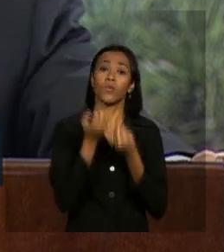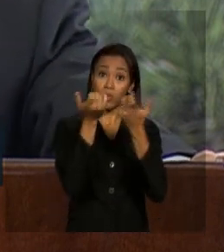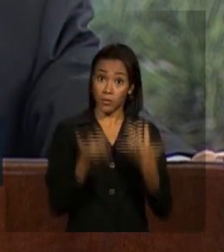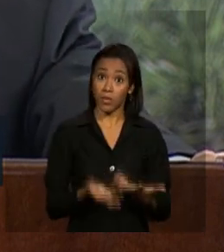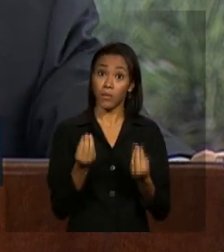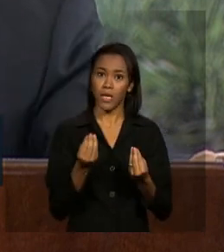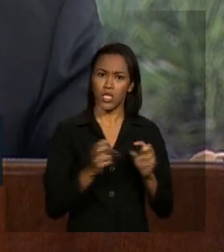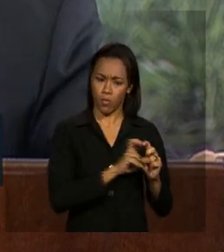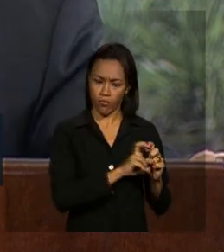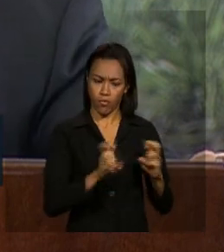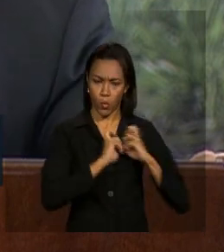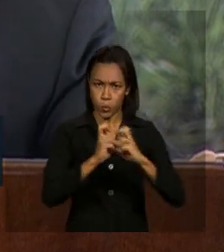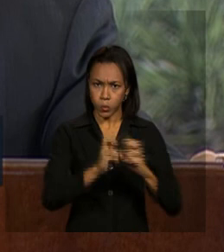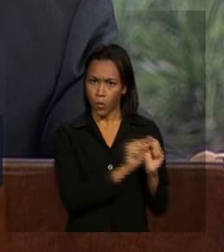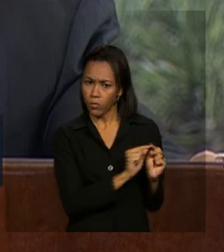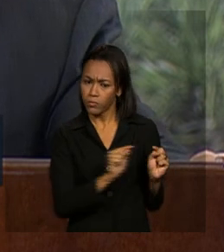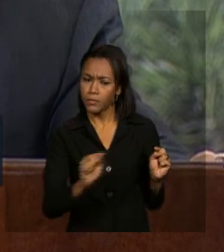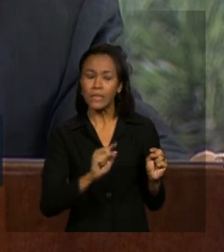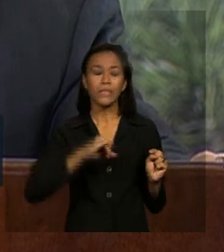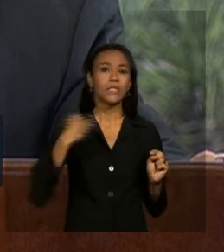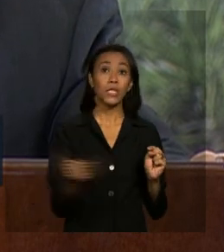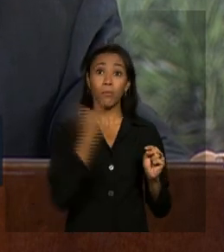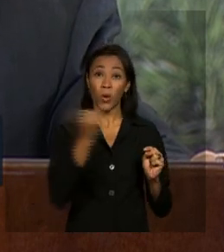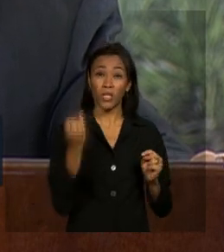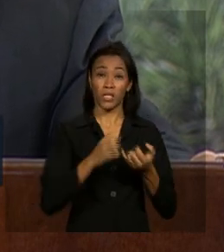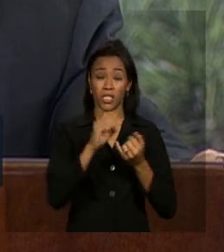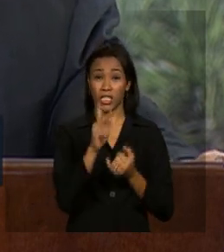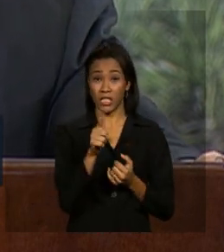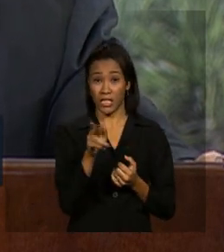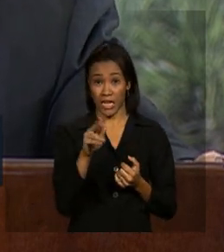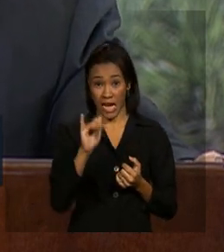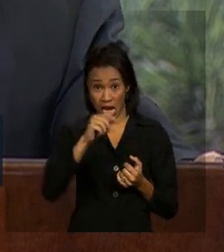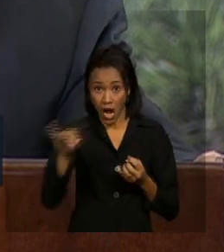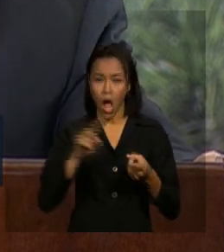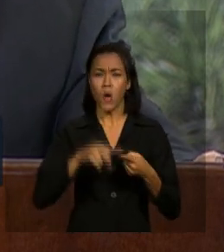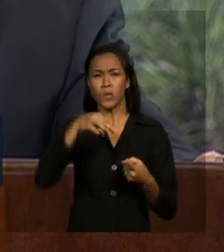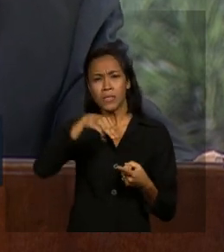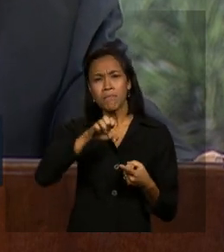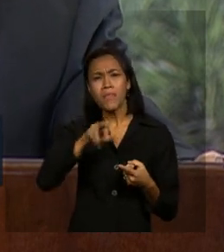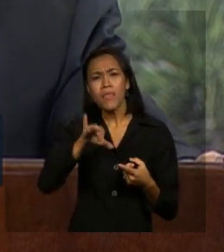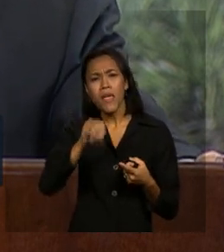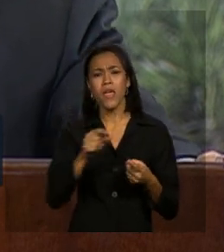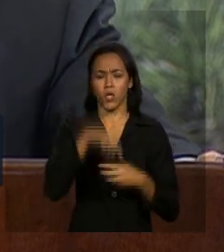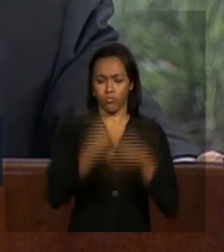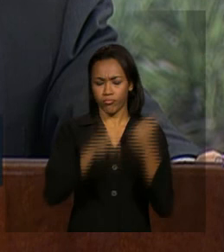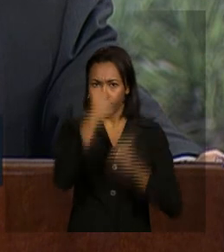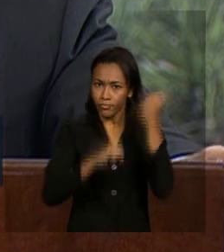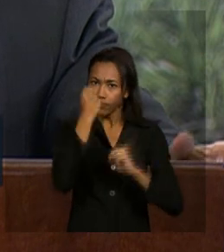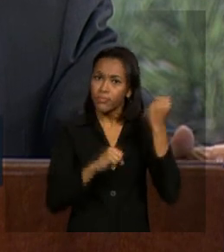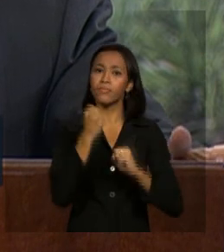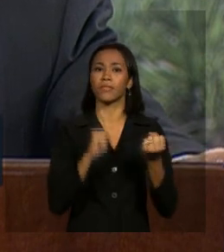estamos falando de uma ferrovia que tem importância no escoamento de grãos minérios e produção Siderúrgica